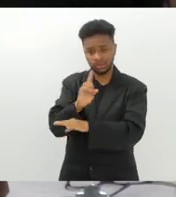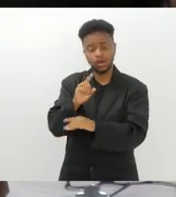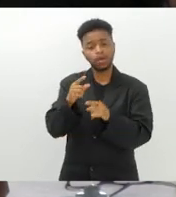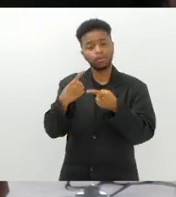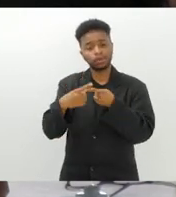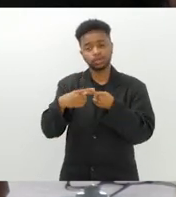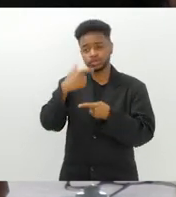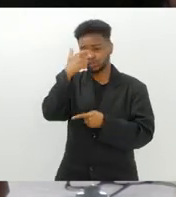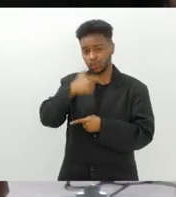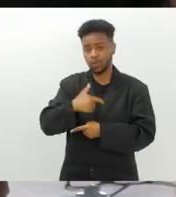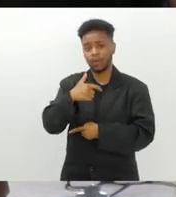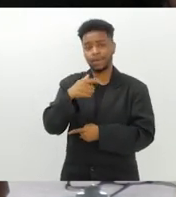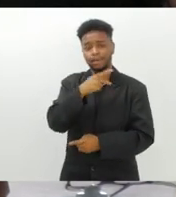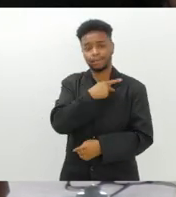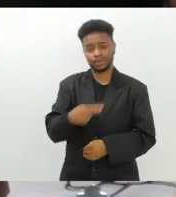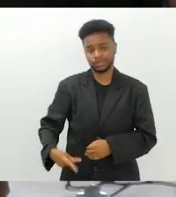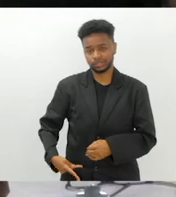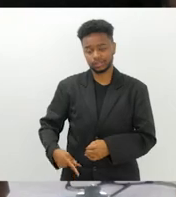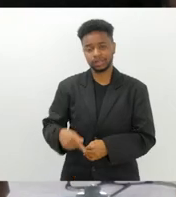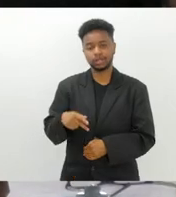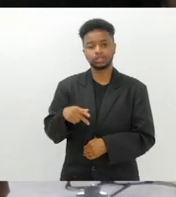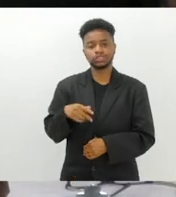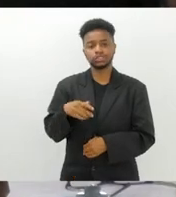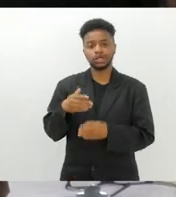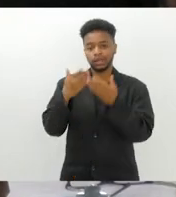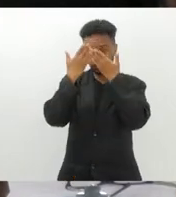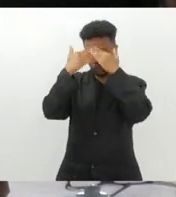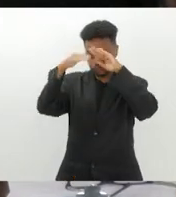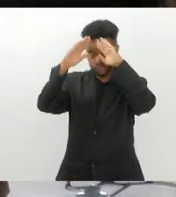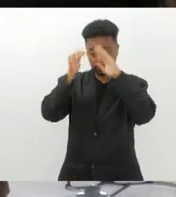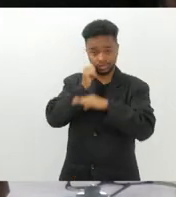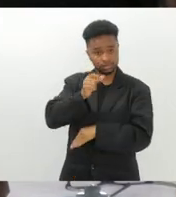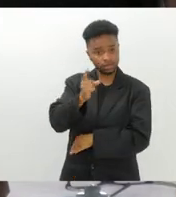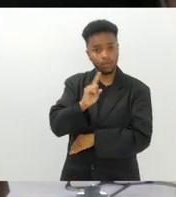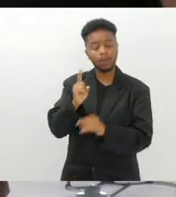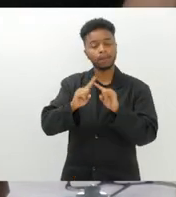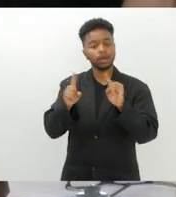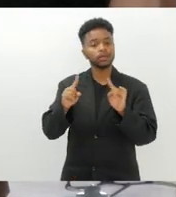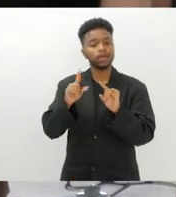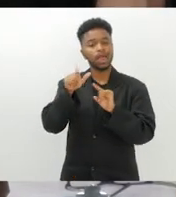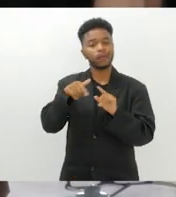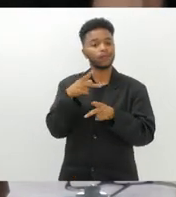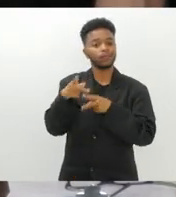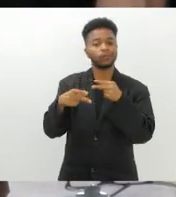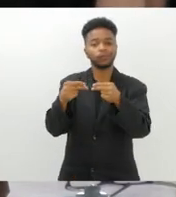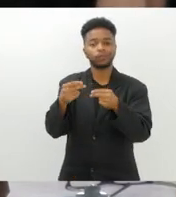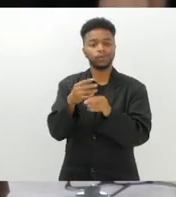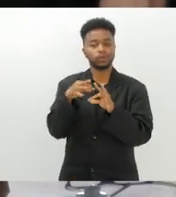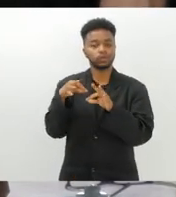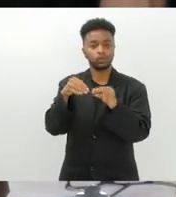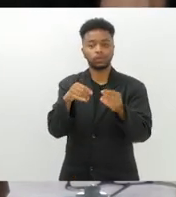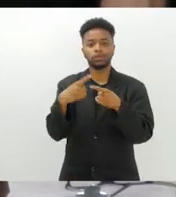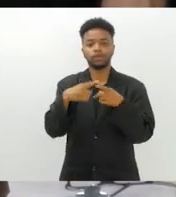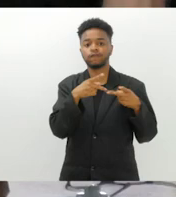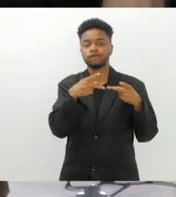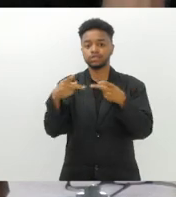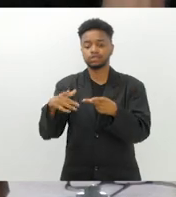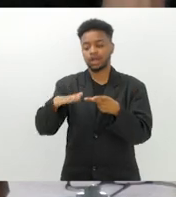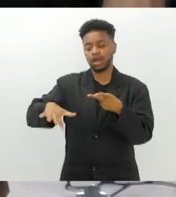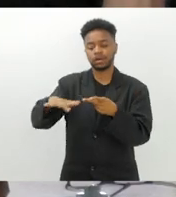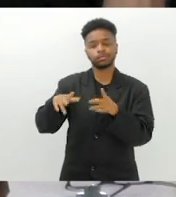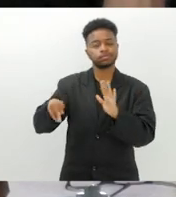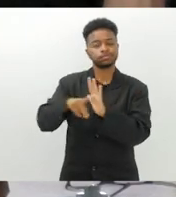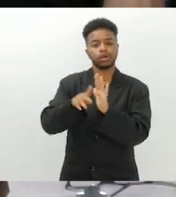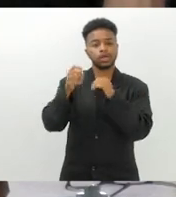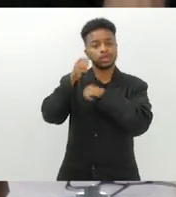da Ialori, mas o presente de Iemanjá é uma porta para todos. Quando a gente vai no presente de Iemanjá, mesmo que você não